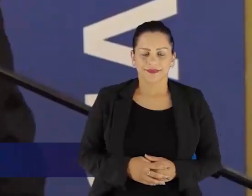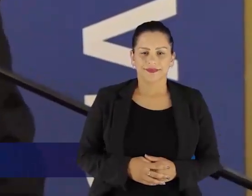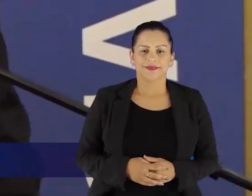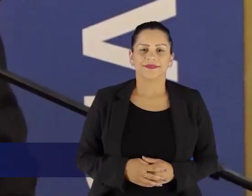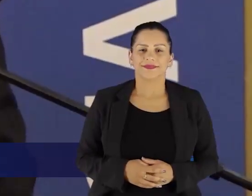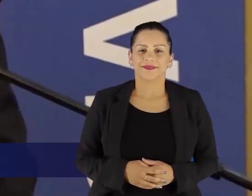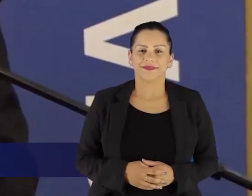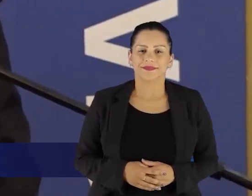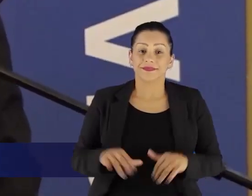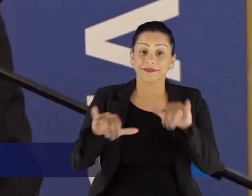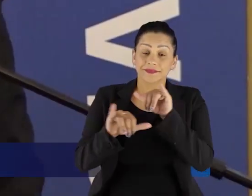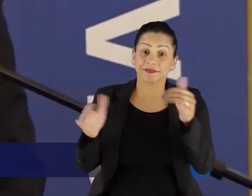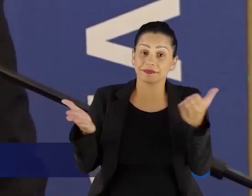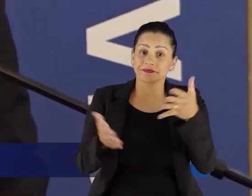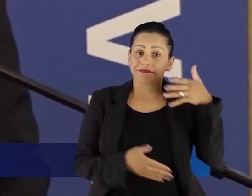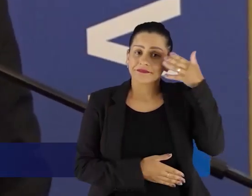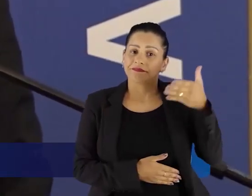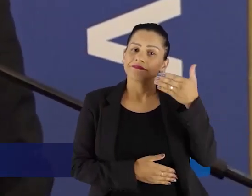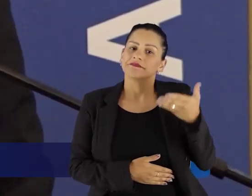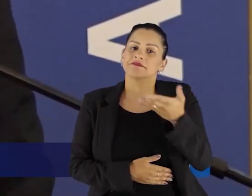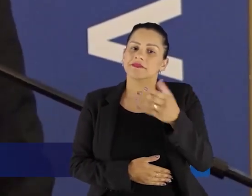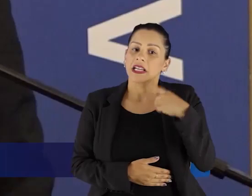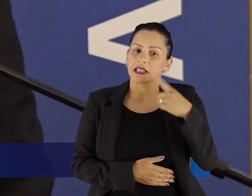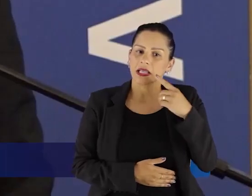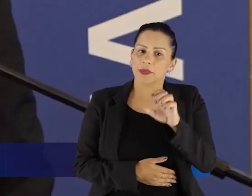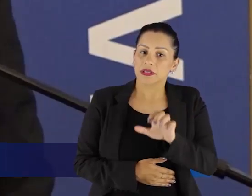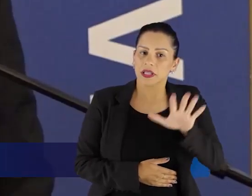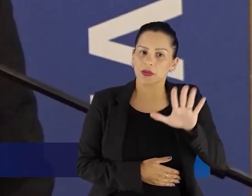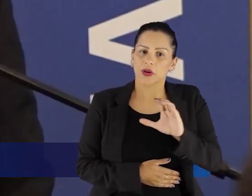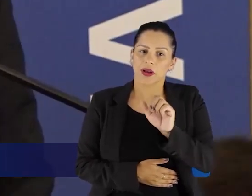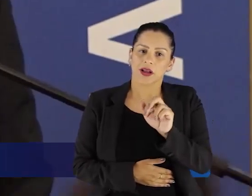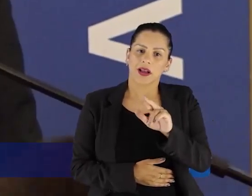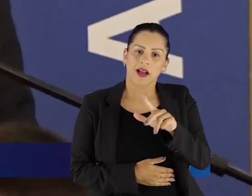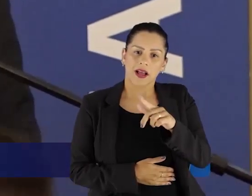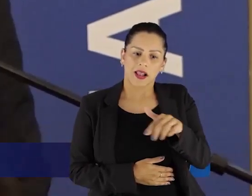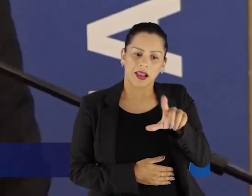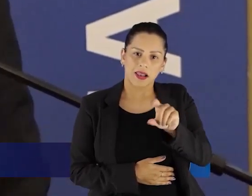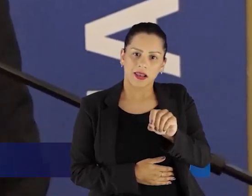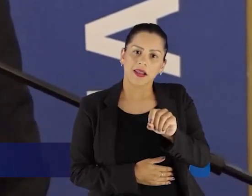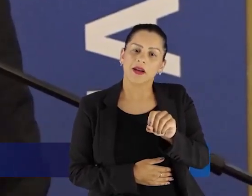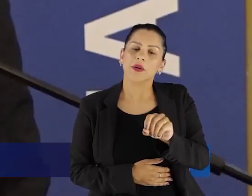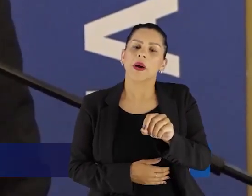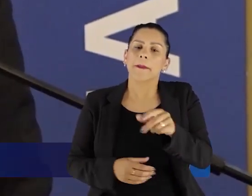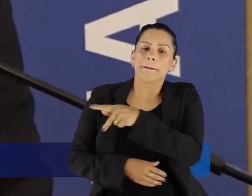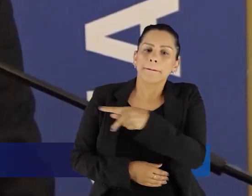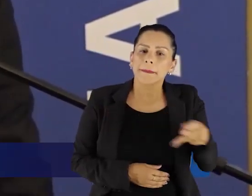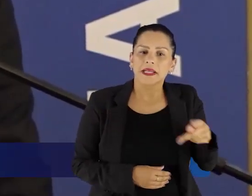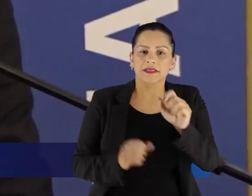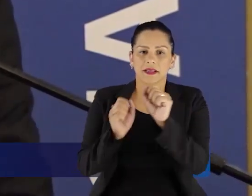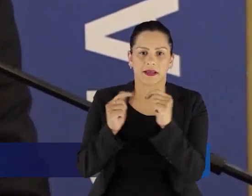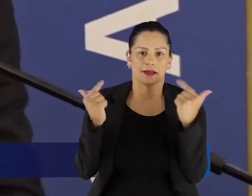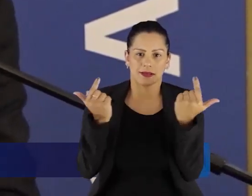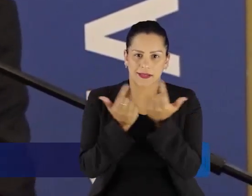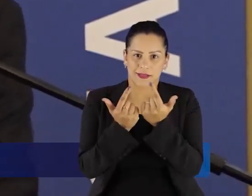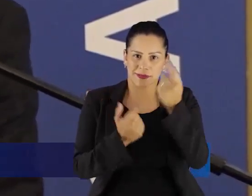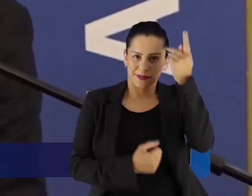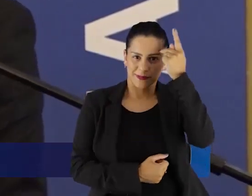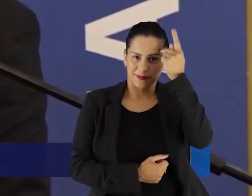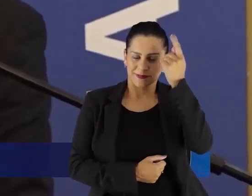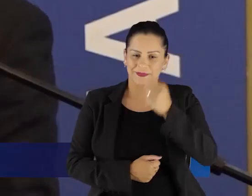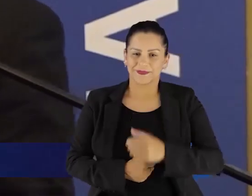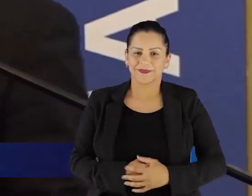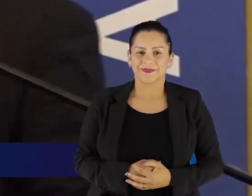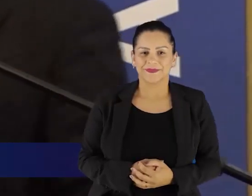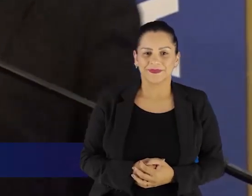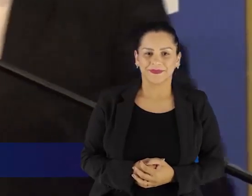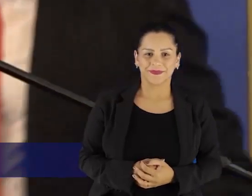eu não sei almoço a palavra do excelentíssimo deputado estadual Carlão Pignatari presidente da Assembleia Legislativa do Estado